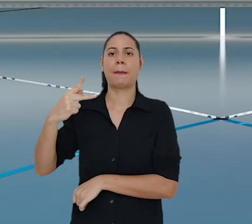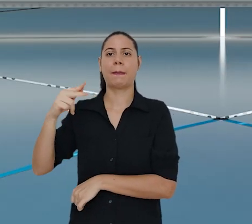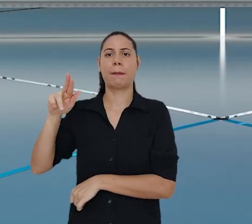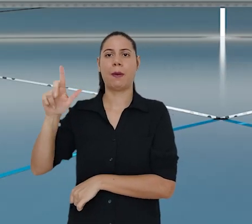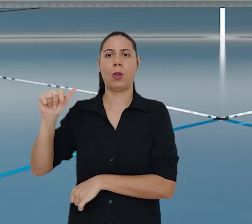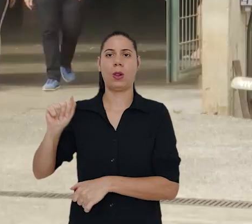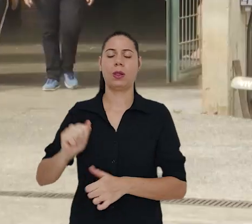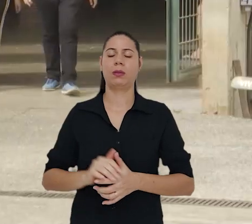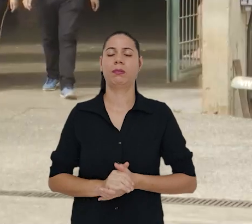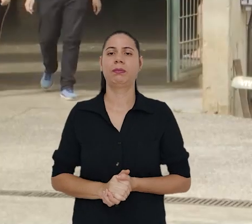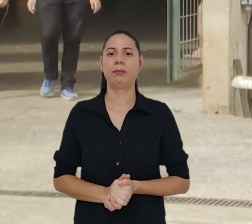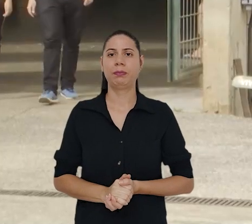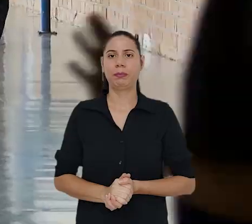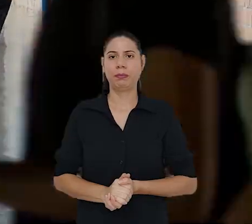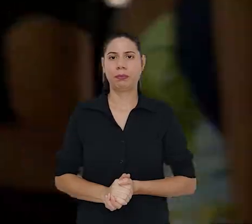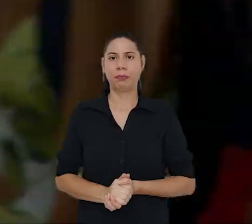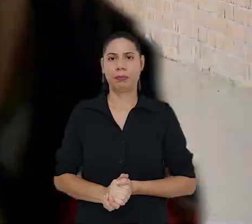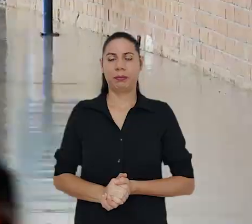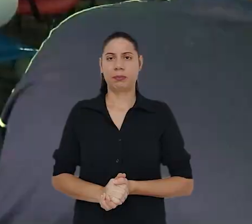Paula Souza.